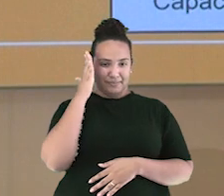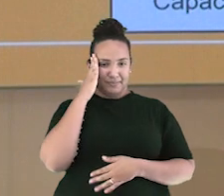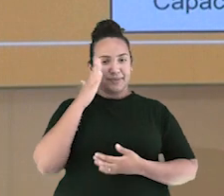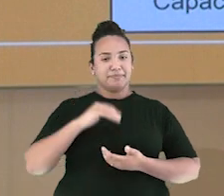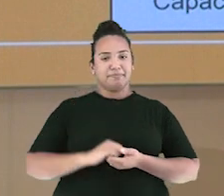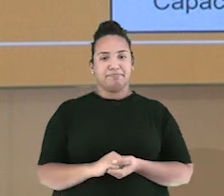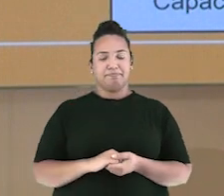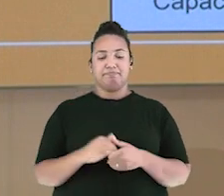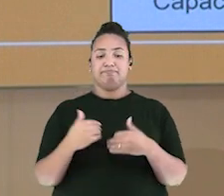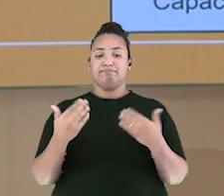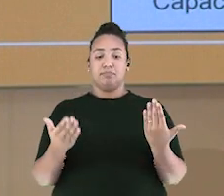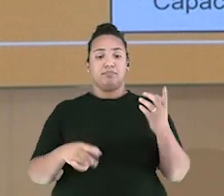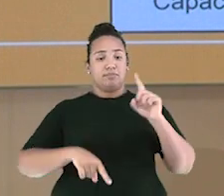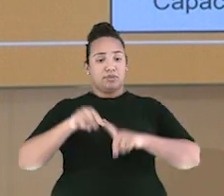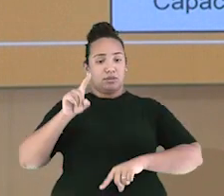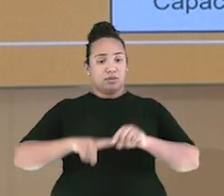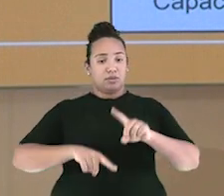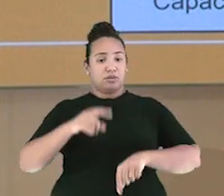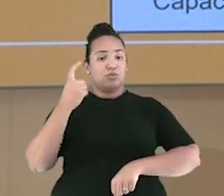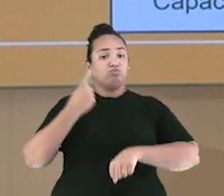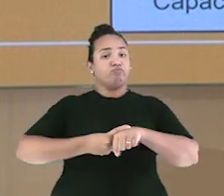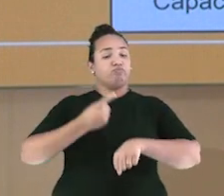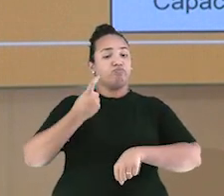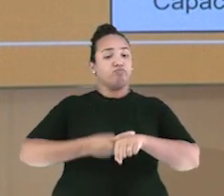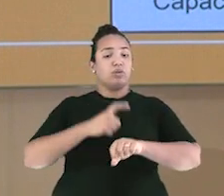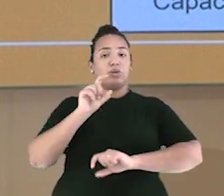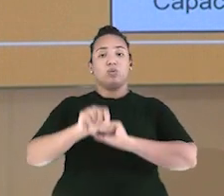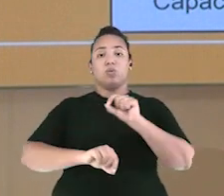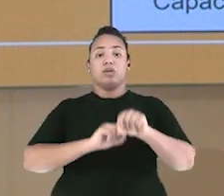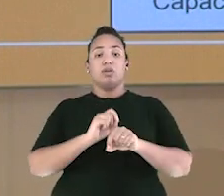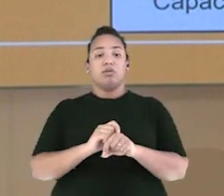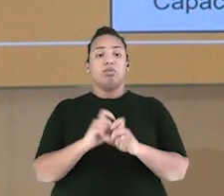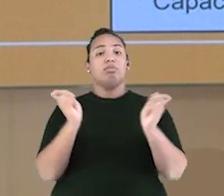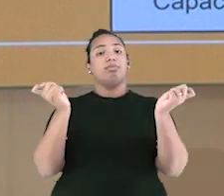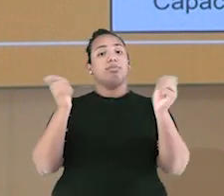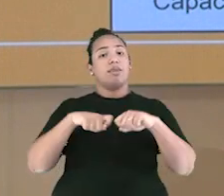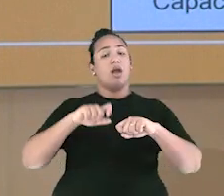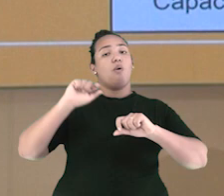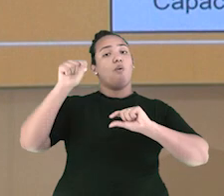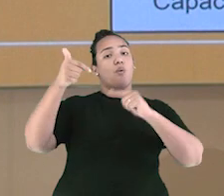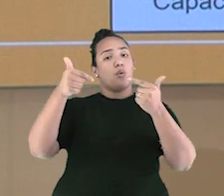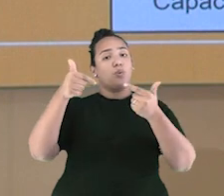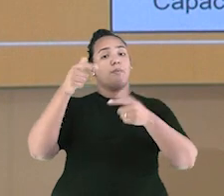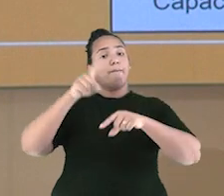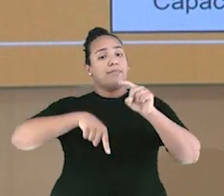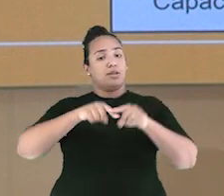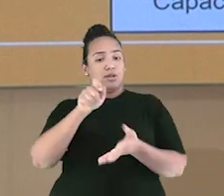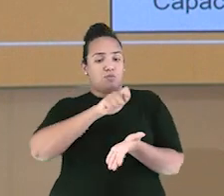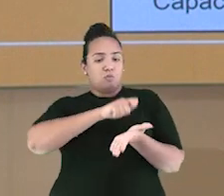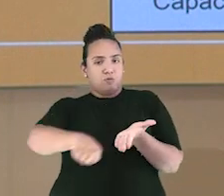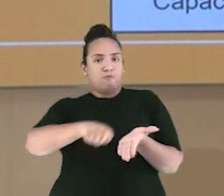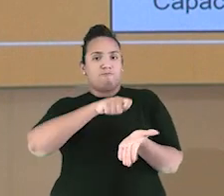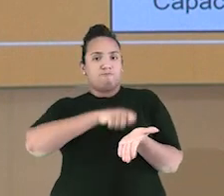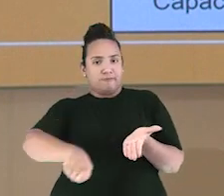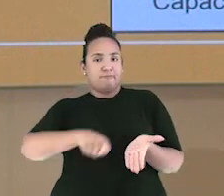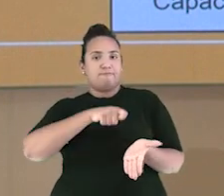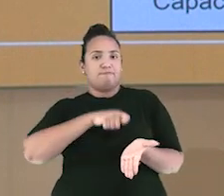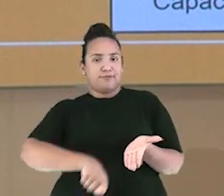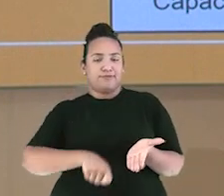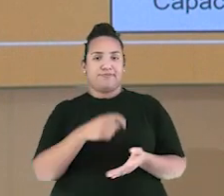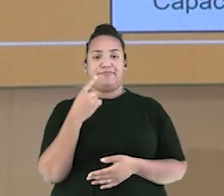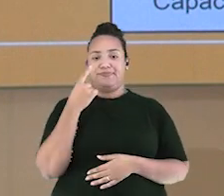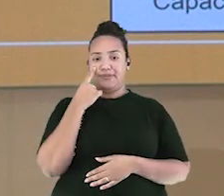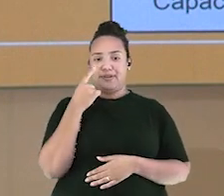a dureza de um material é definida como sua capacidade de riscar outros materiais. Dê uma olhada. E